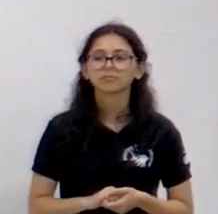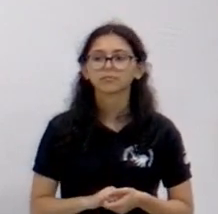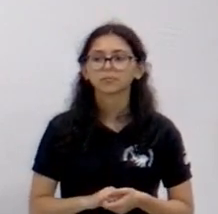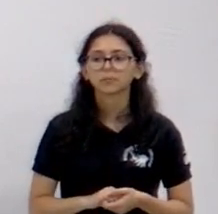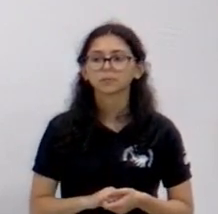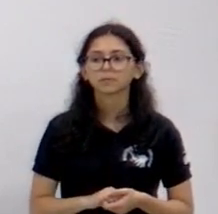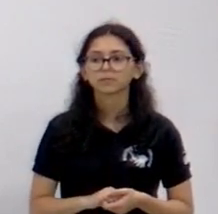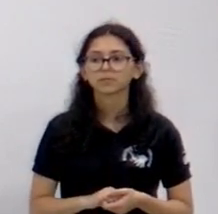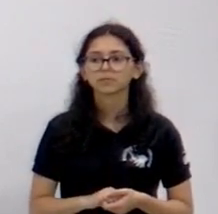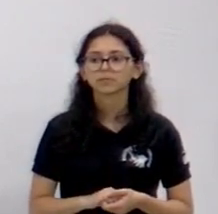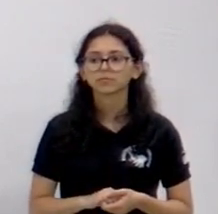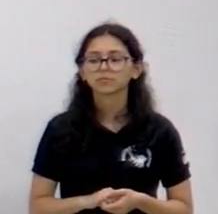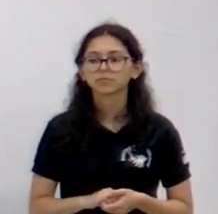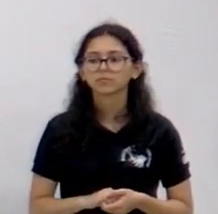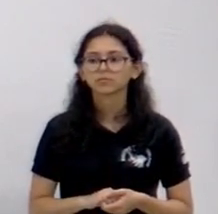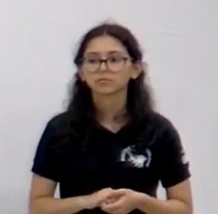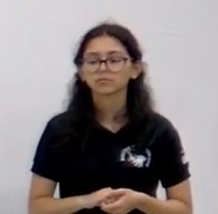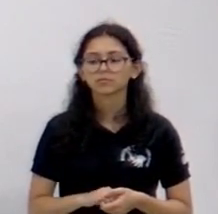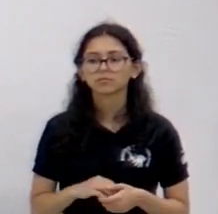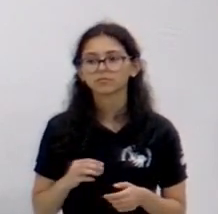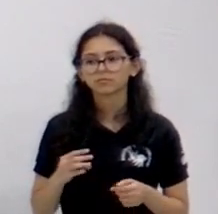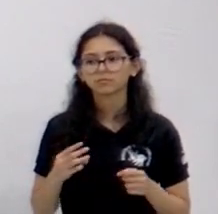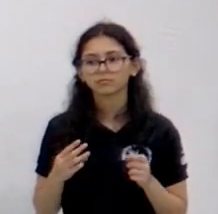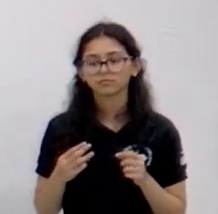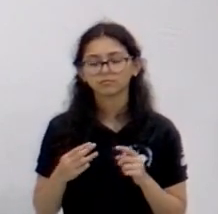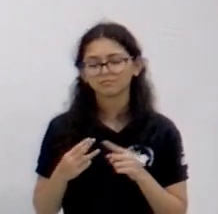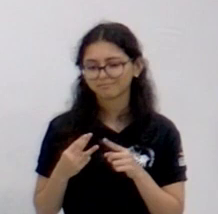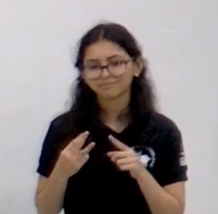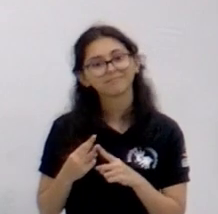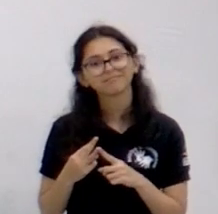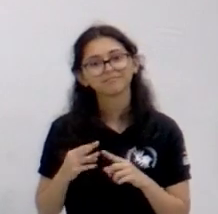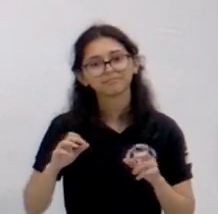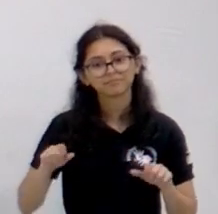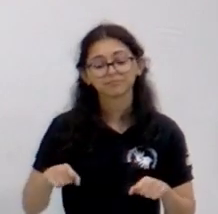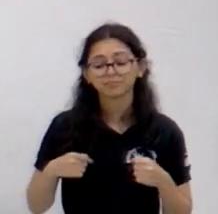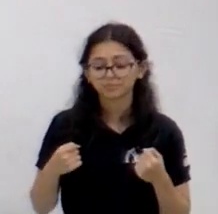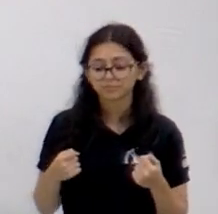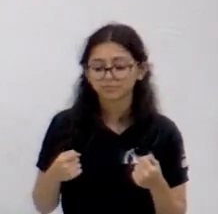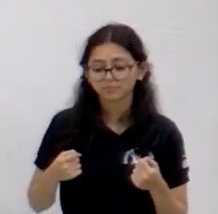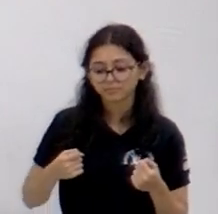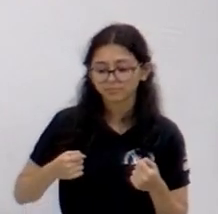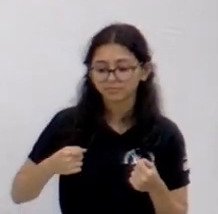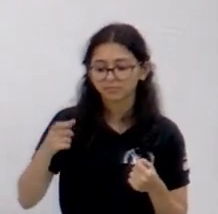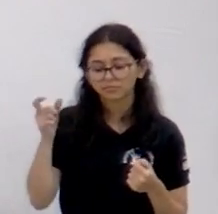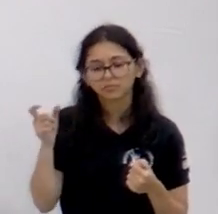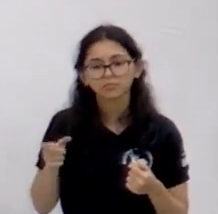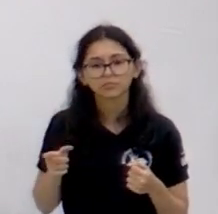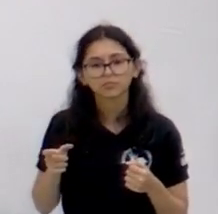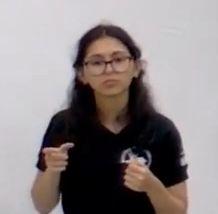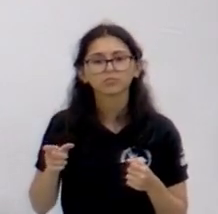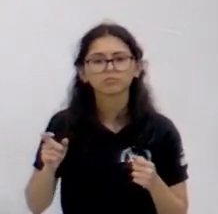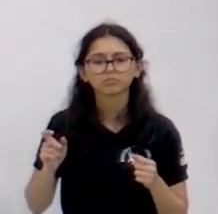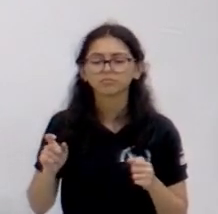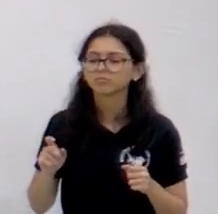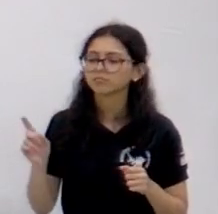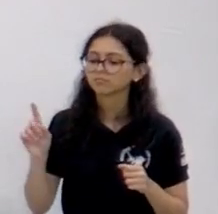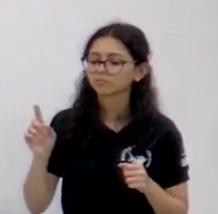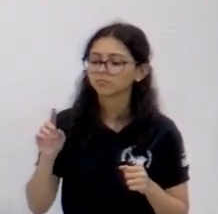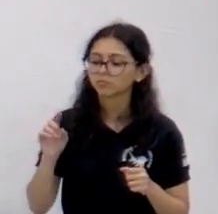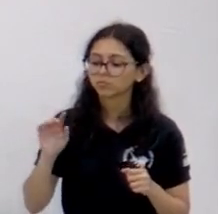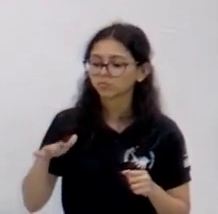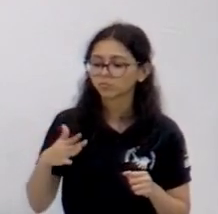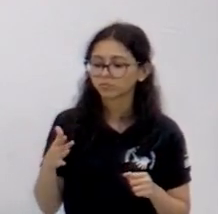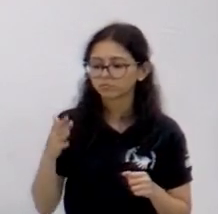homem valente não é reconhecido quando ele consegue vencer todas as suas adversidades, mas quando reconhece sua fraqueza e o poder de Deus.